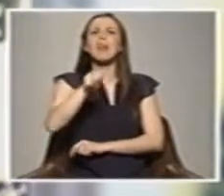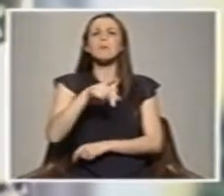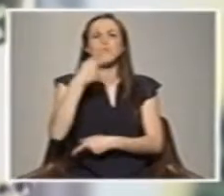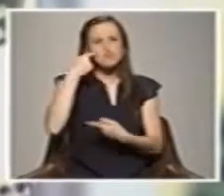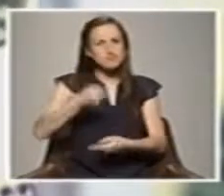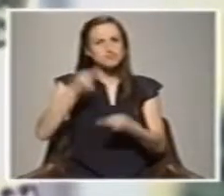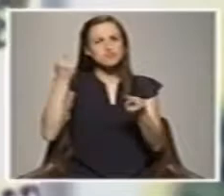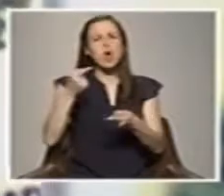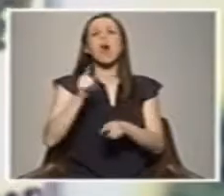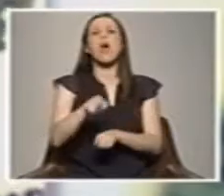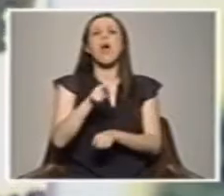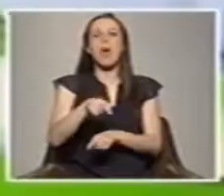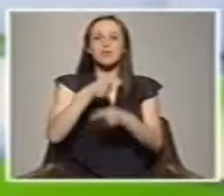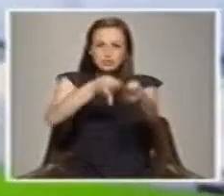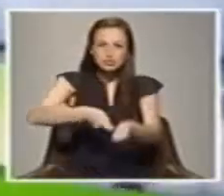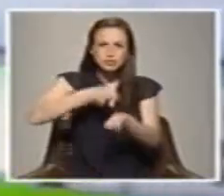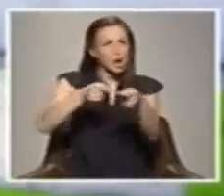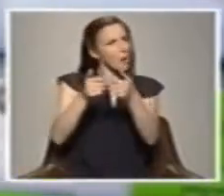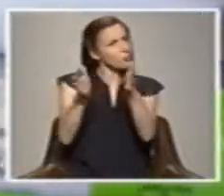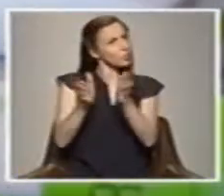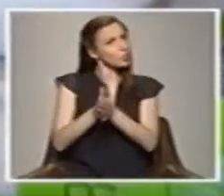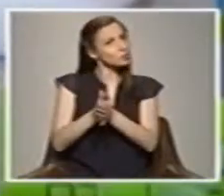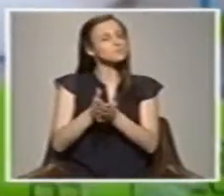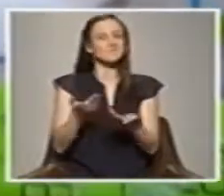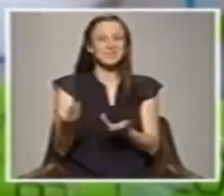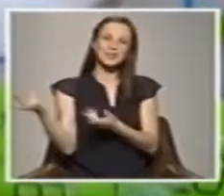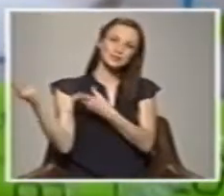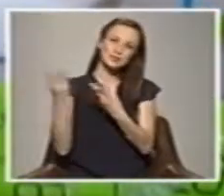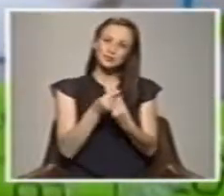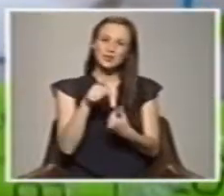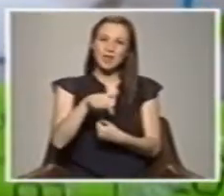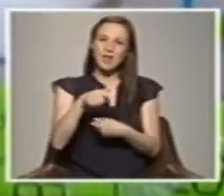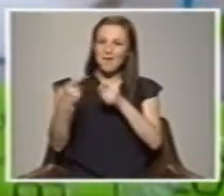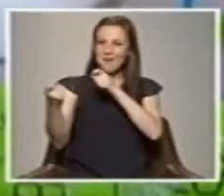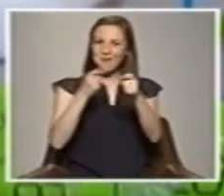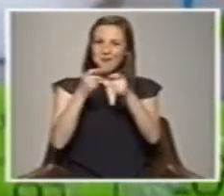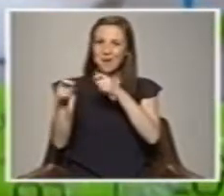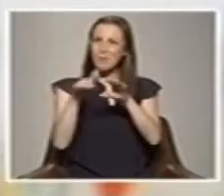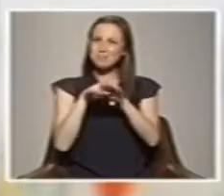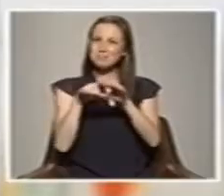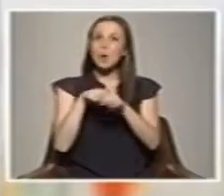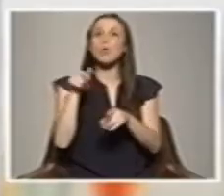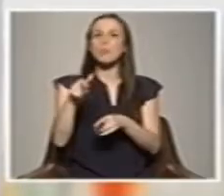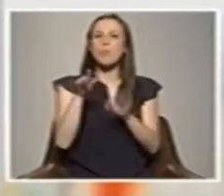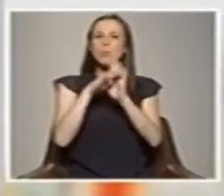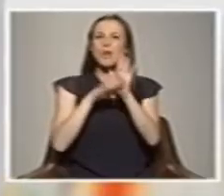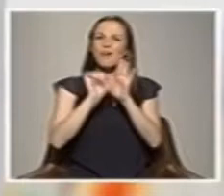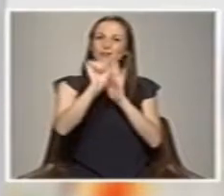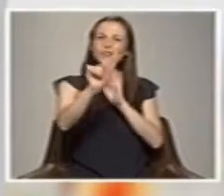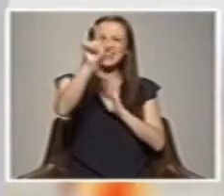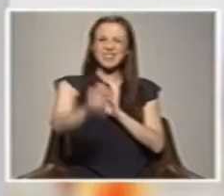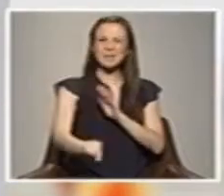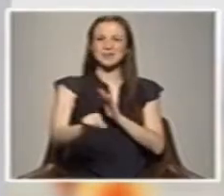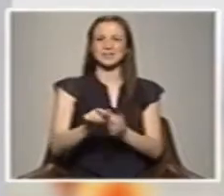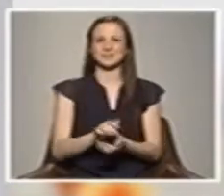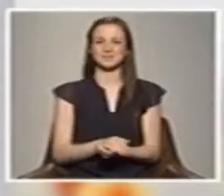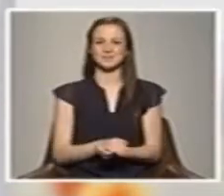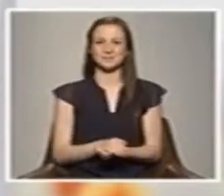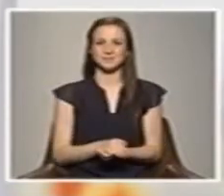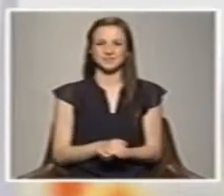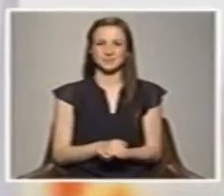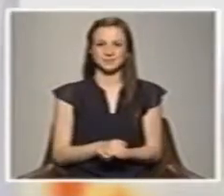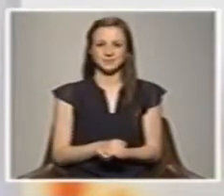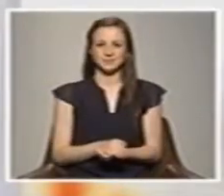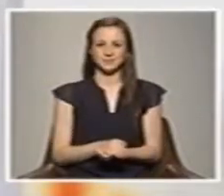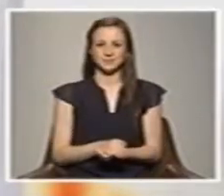jardinagem, afinal, é para todos. Fique connosco e entre na conversa, porque este programa também é seu.